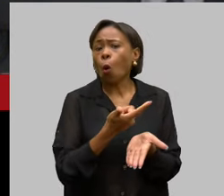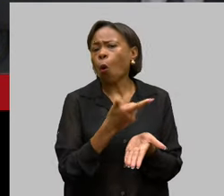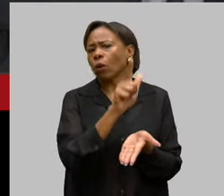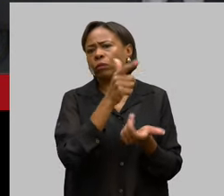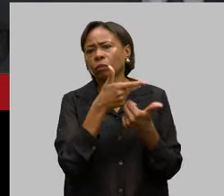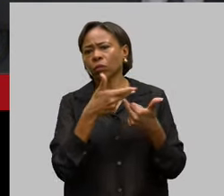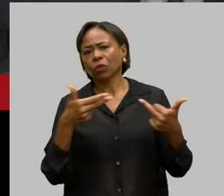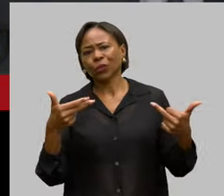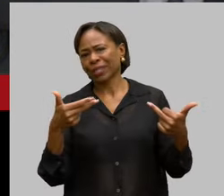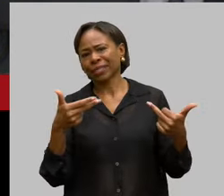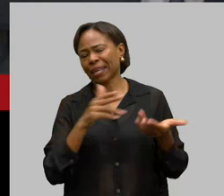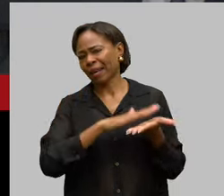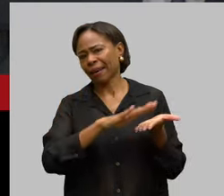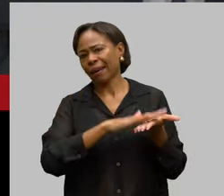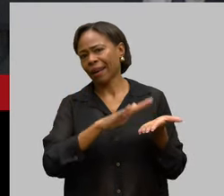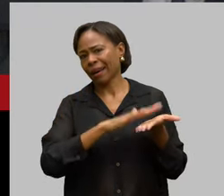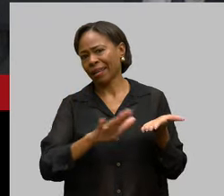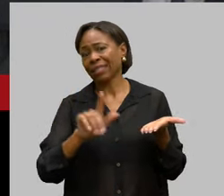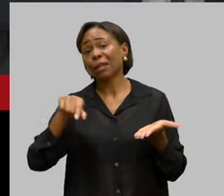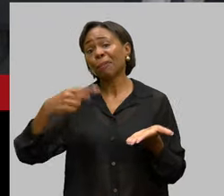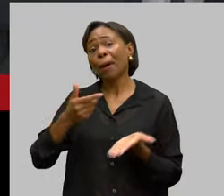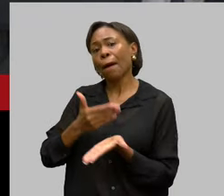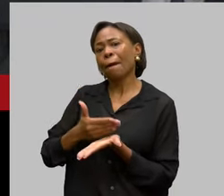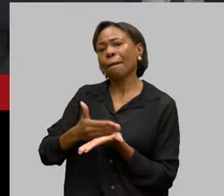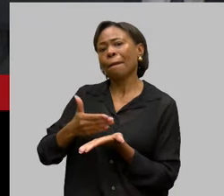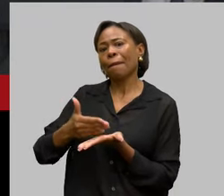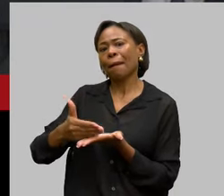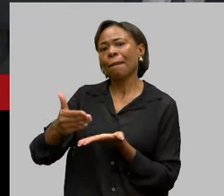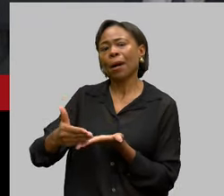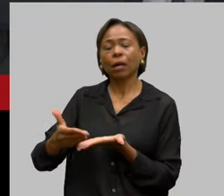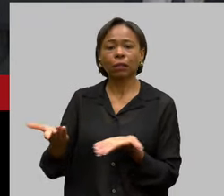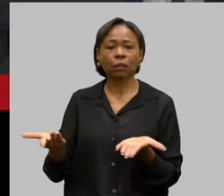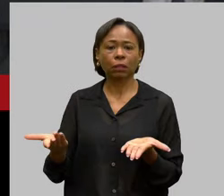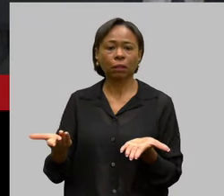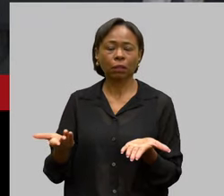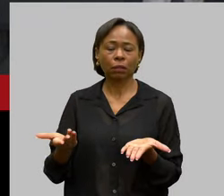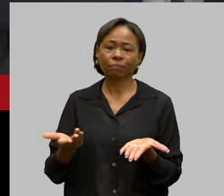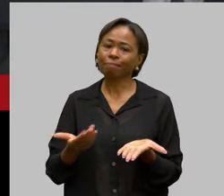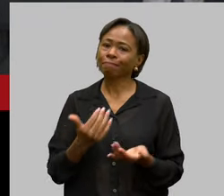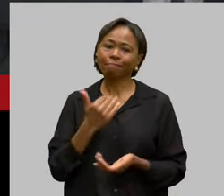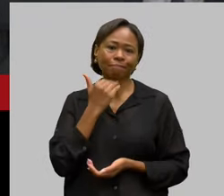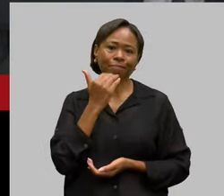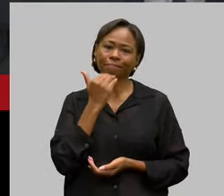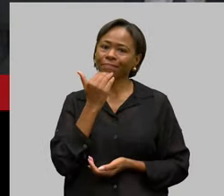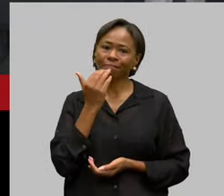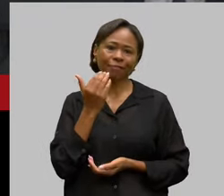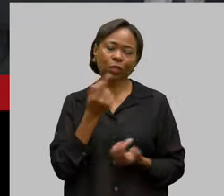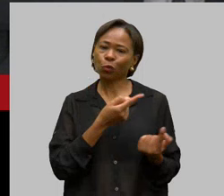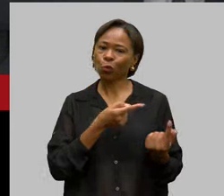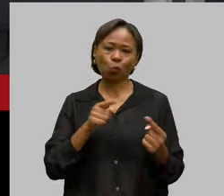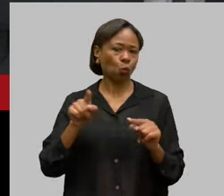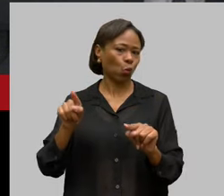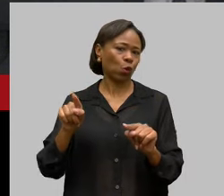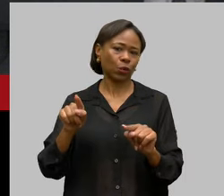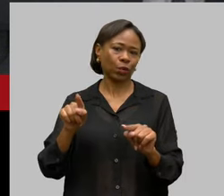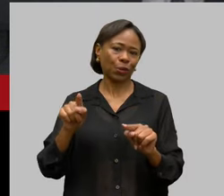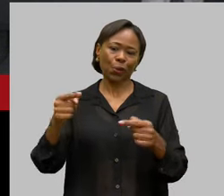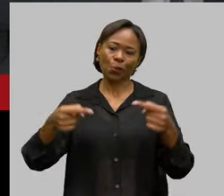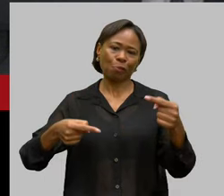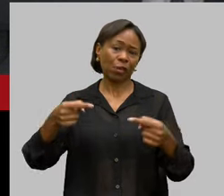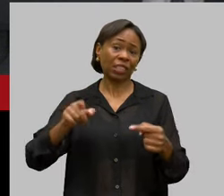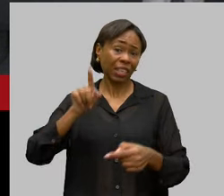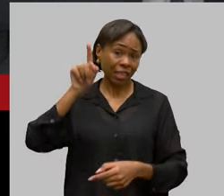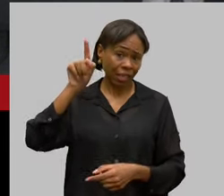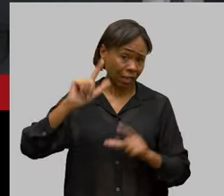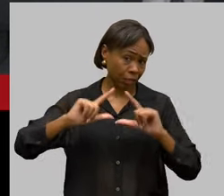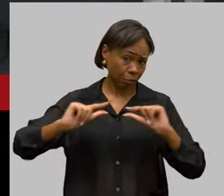parcelamentos que um renova o outro não tem como lutar contra a força política quando chega em Brasília por quê